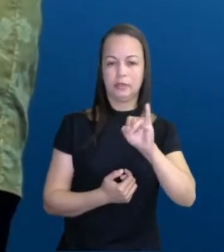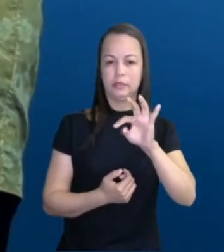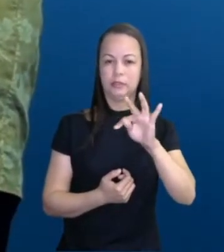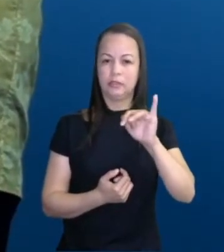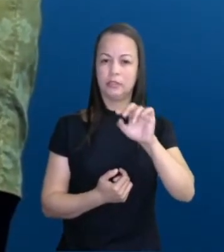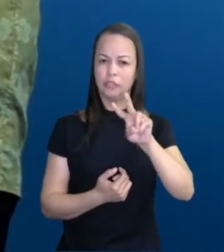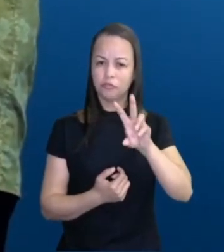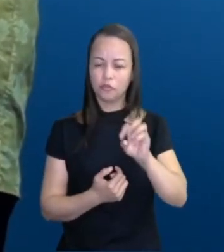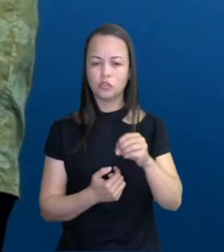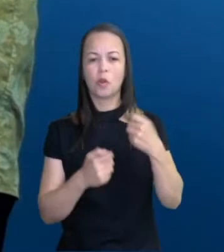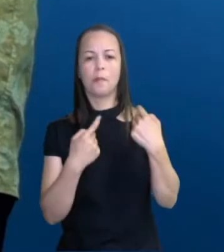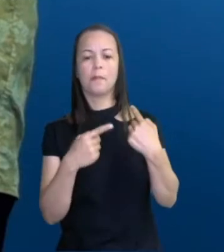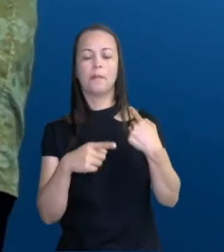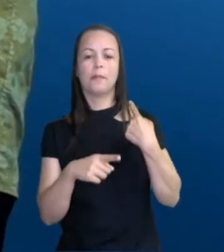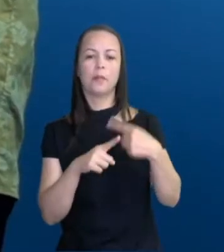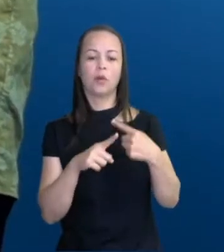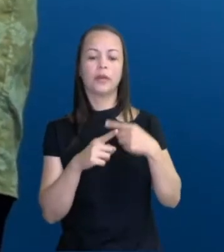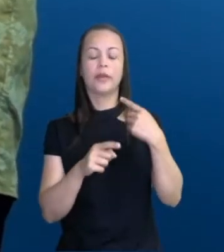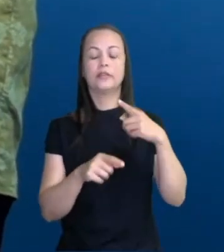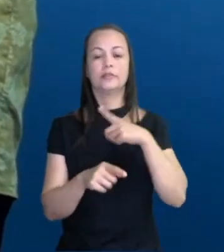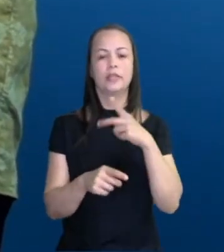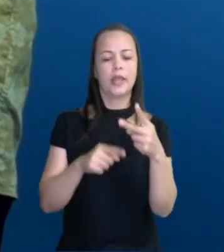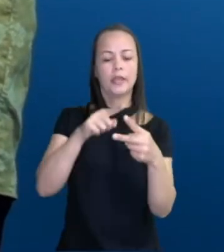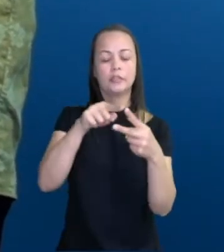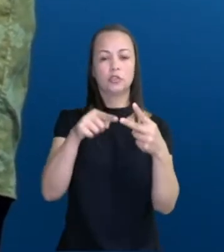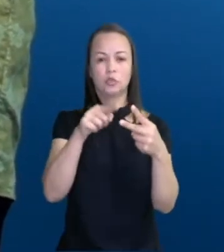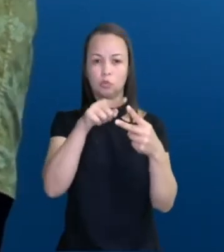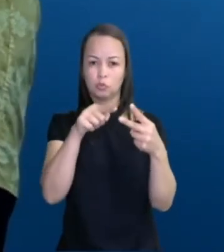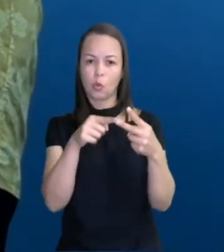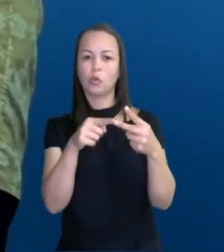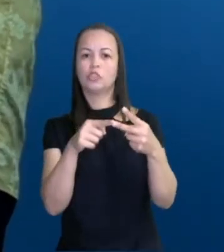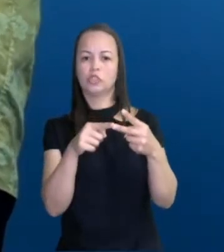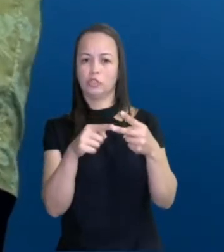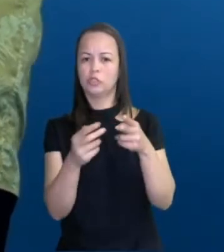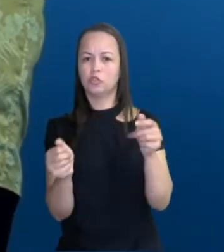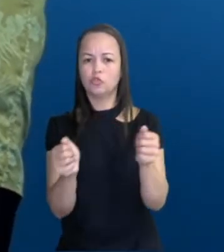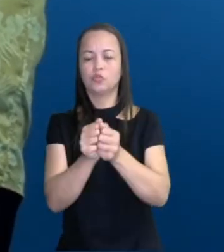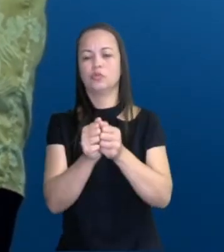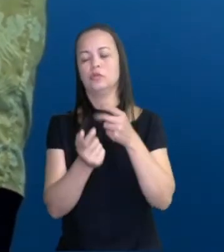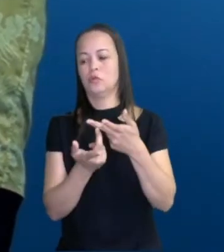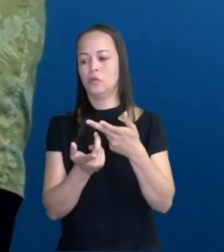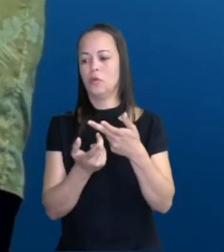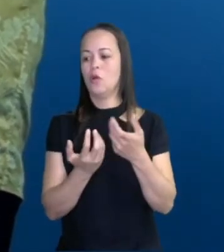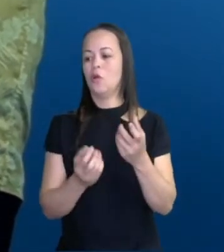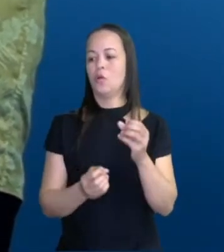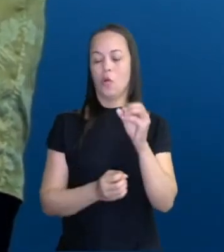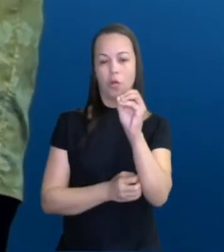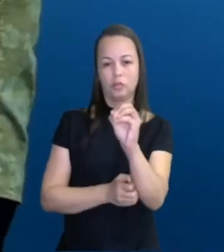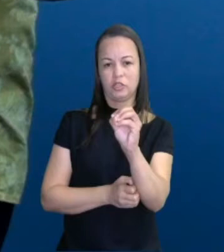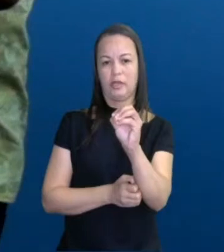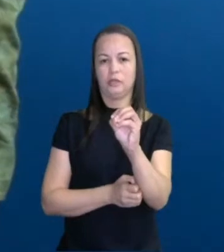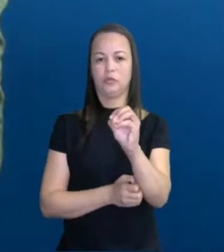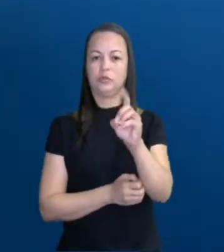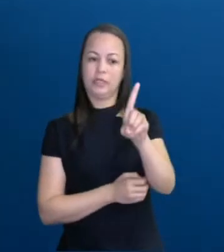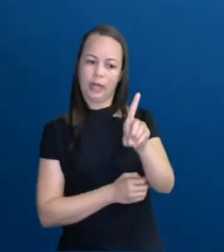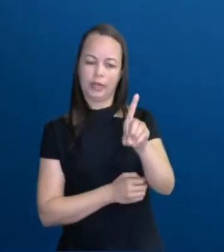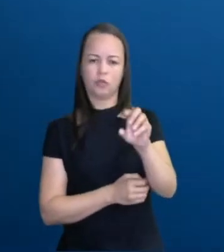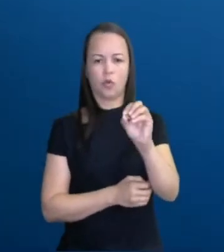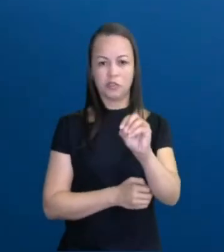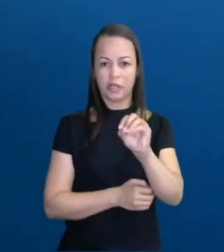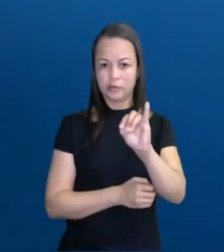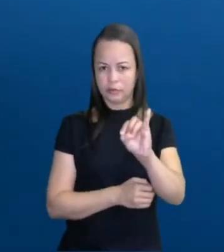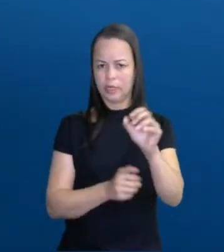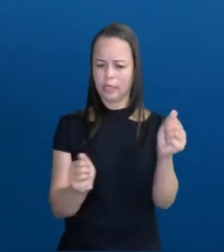eles vão receber ao mesmo tempo um objeto direto e um objeto indireto na mesma frase. Vamos